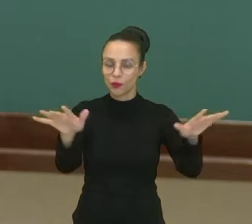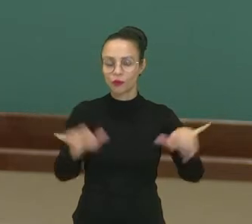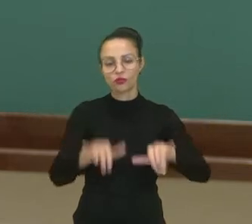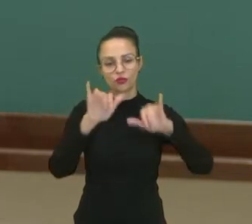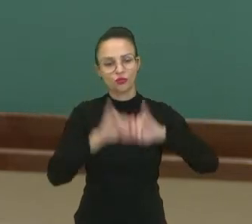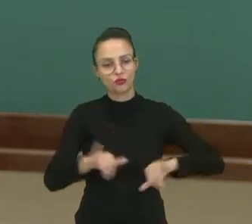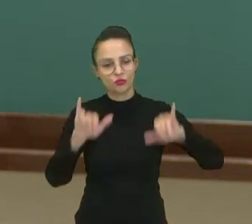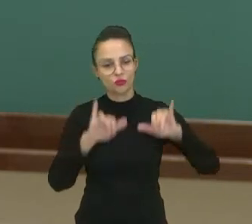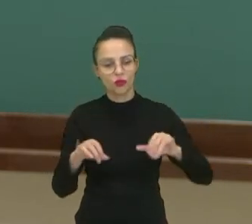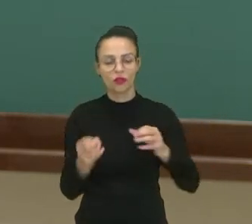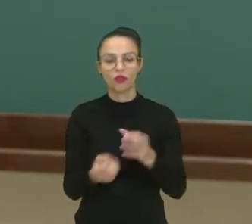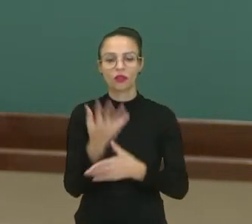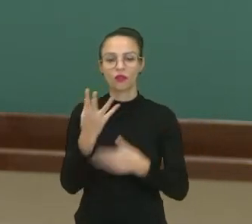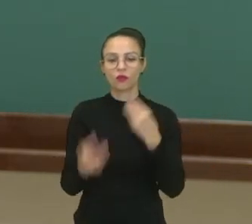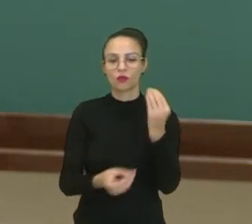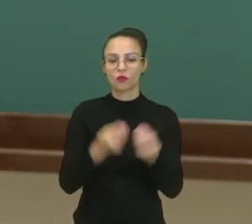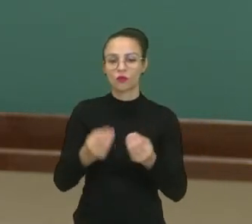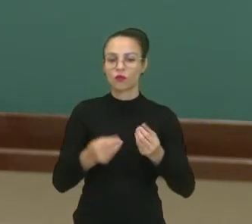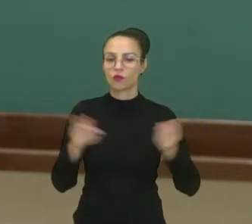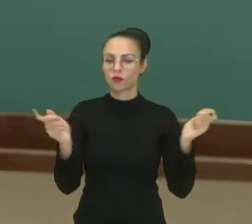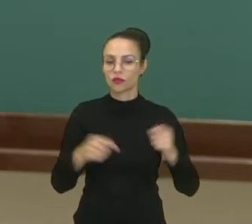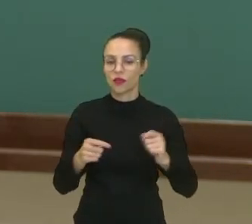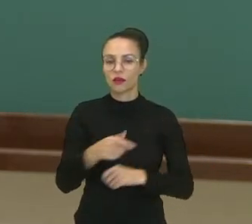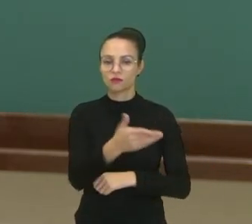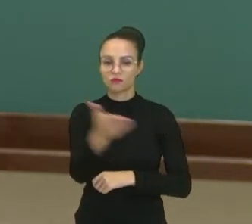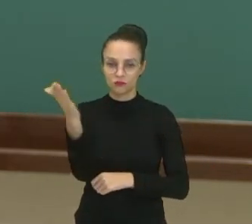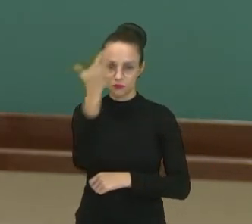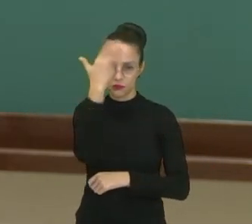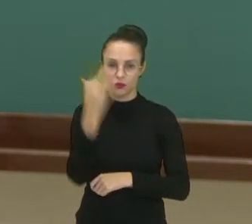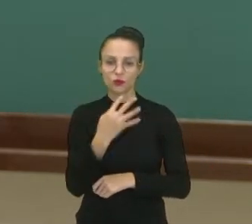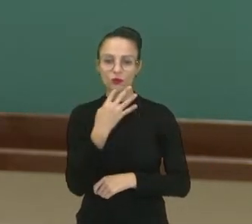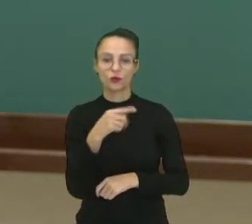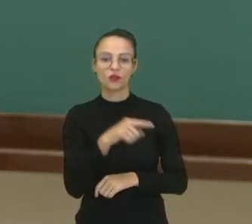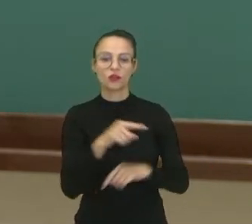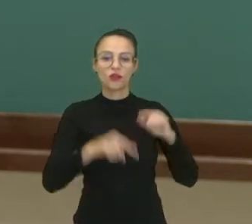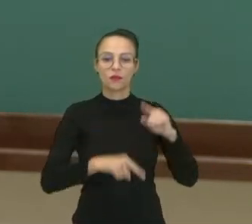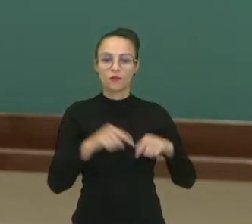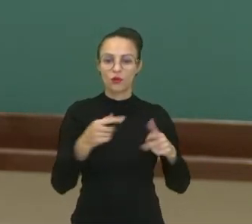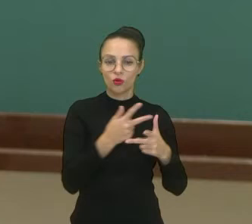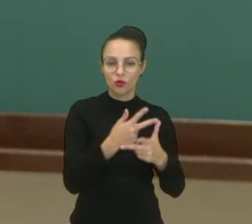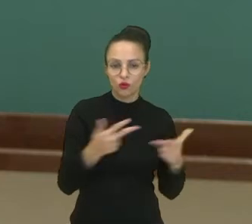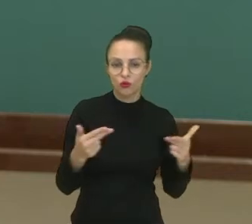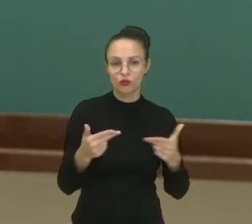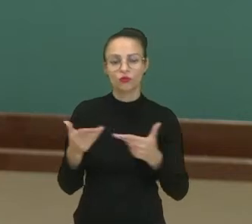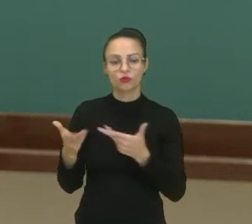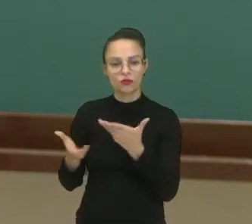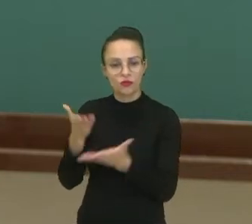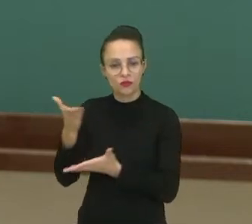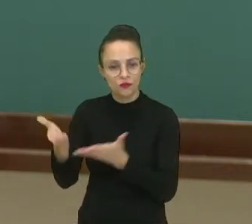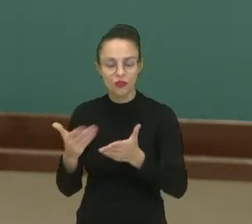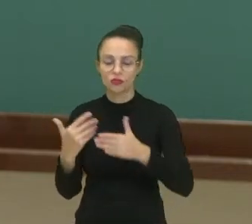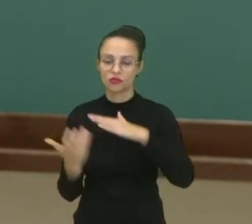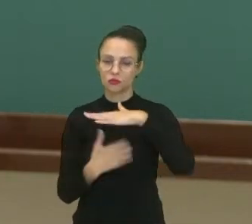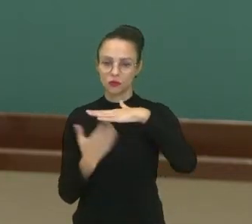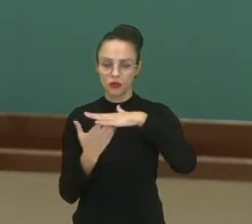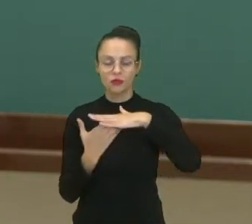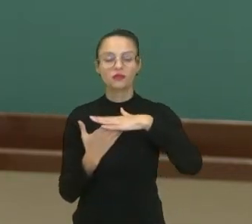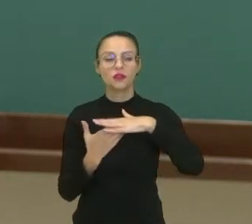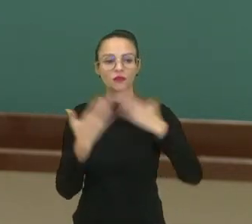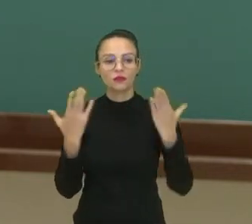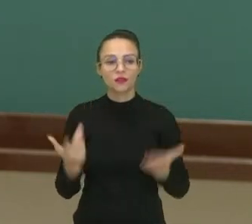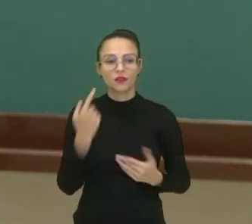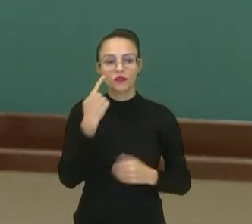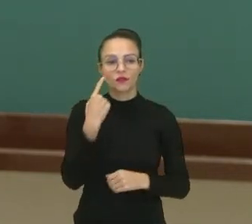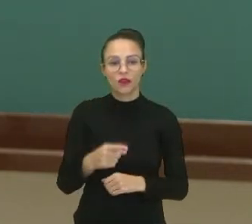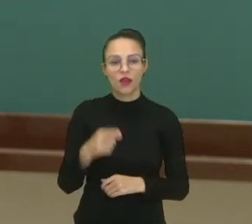divulgar e criar condições para que o mercado conheça um produto, serviço de uma empresa, né? Então você vai vendo assim, ó,